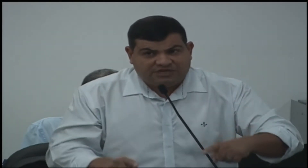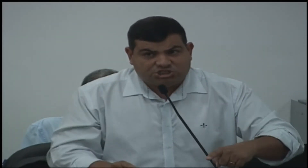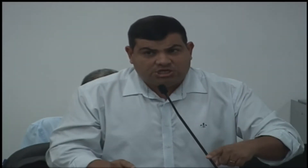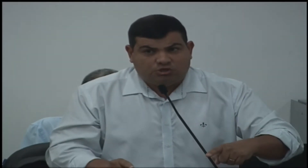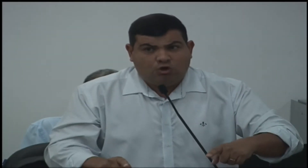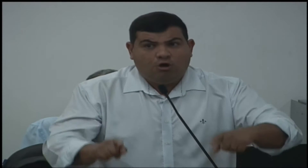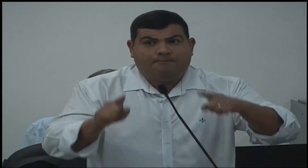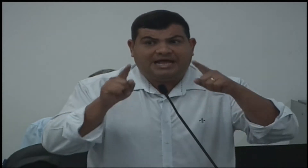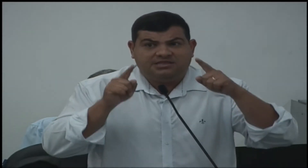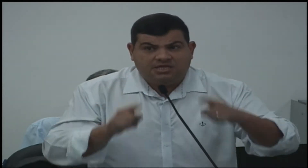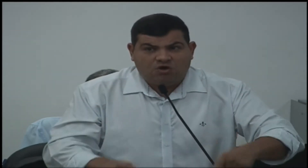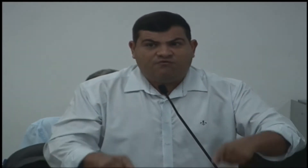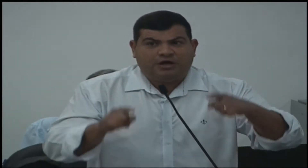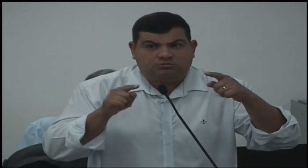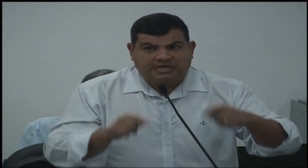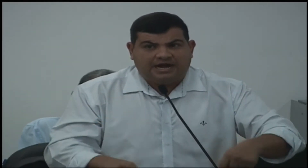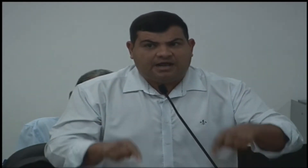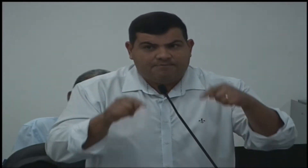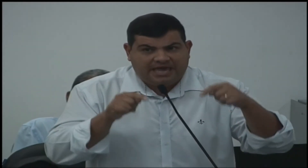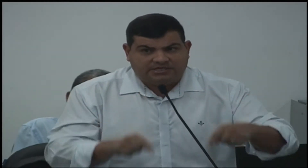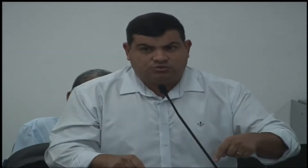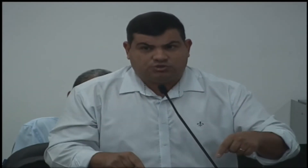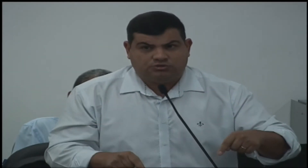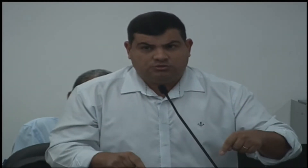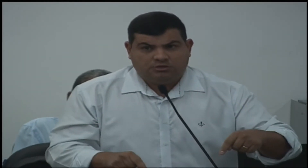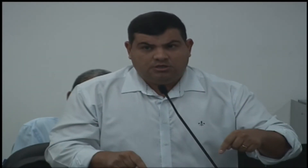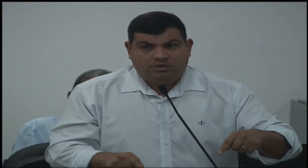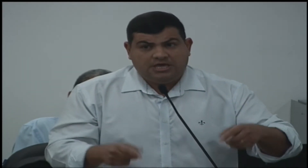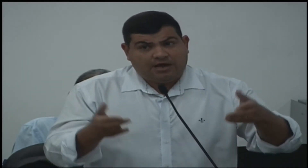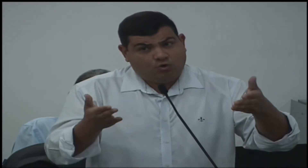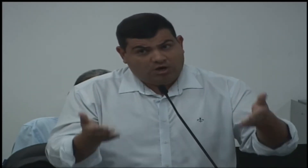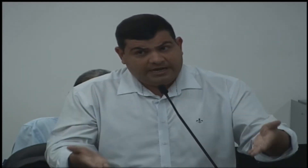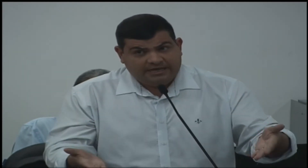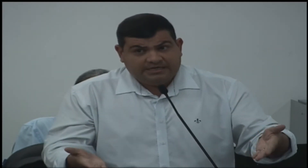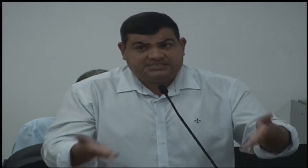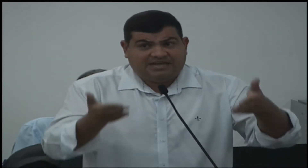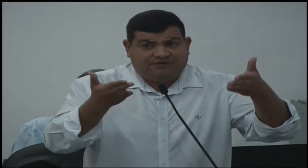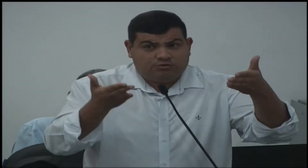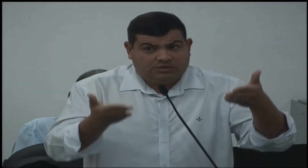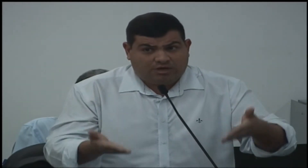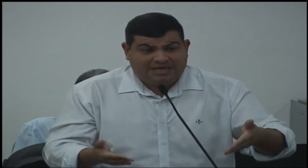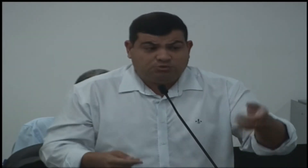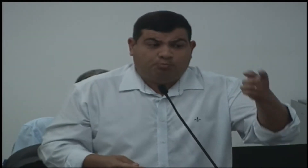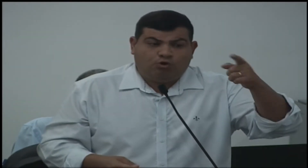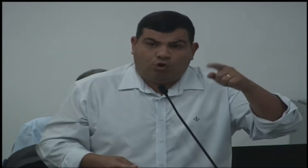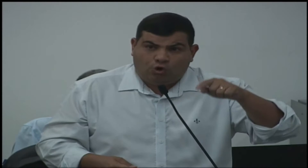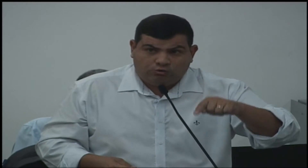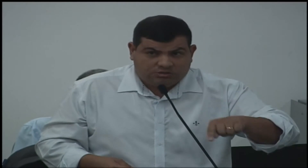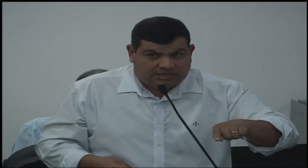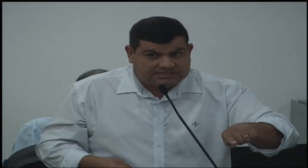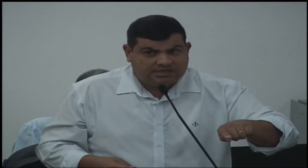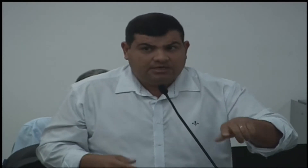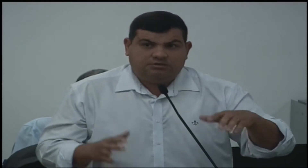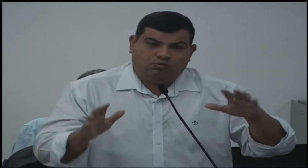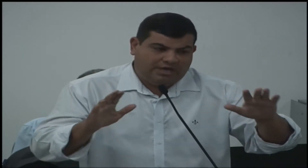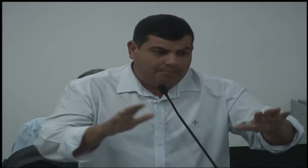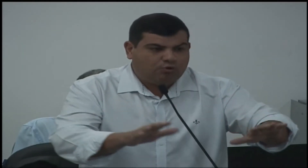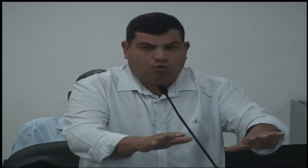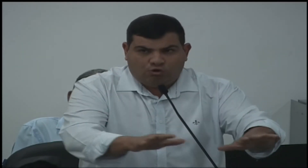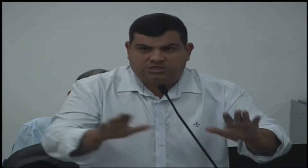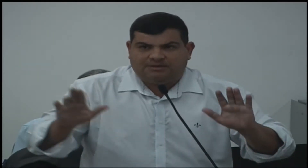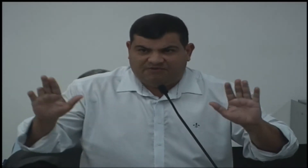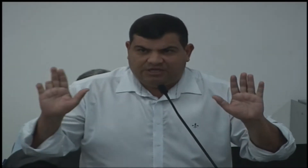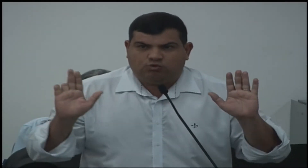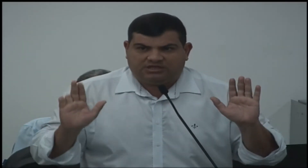estaria fechando para não faltar remédios. E agora está faltando remédio por outras, não é